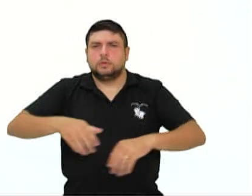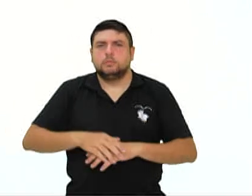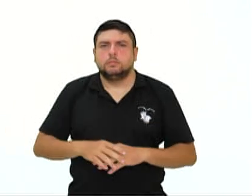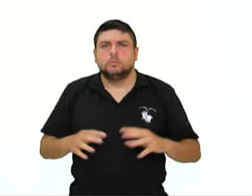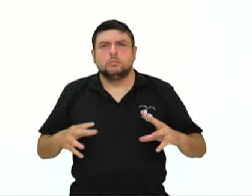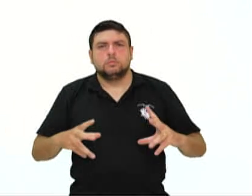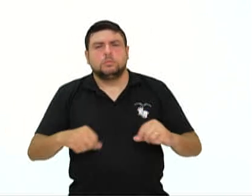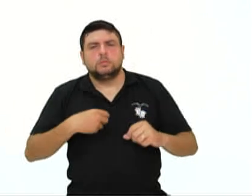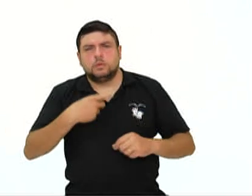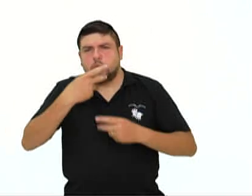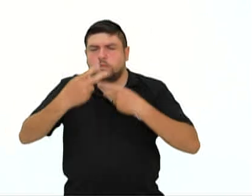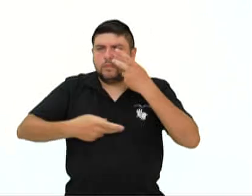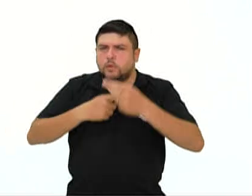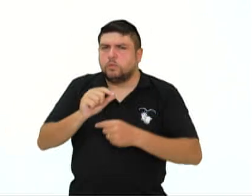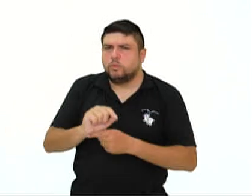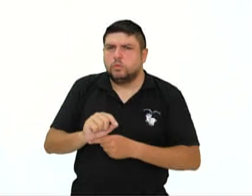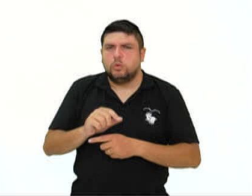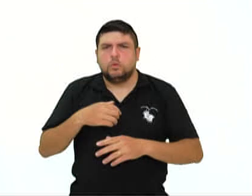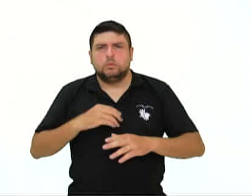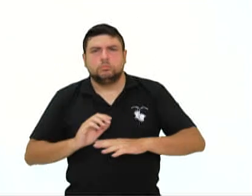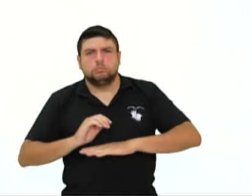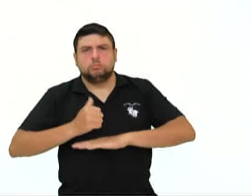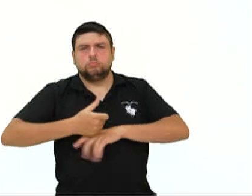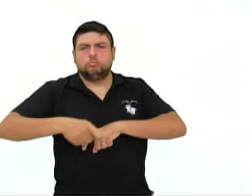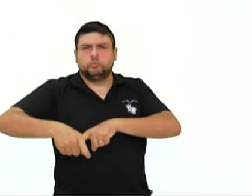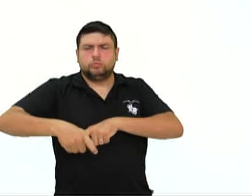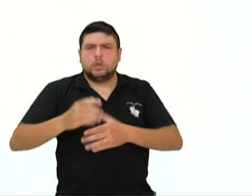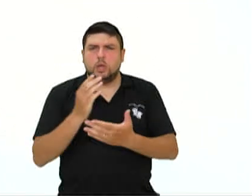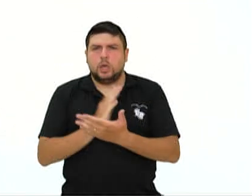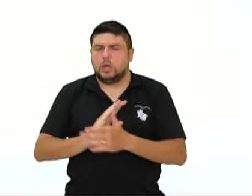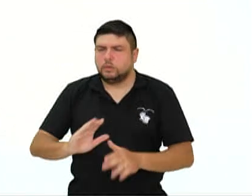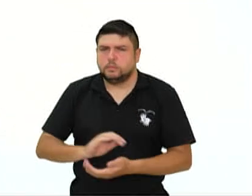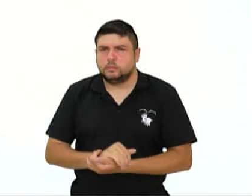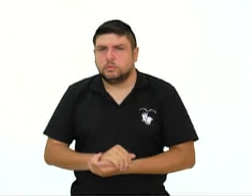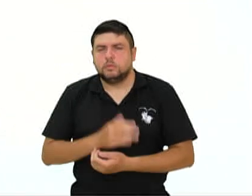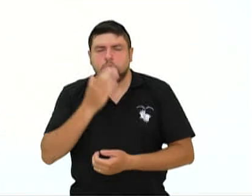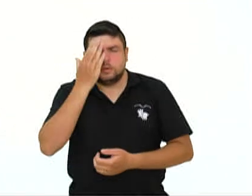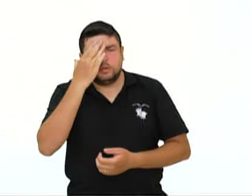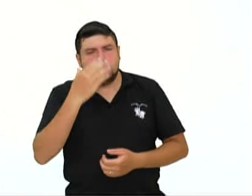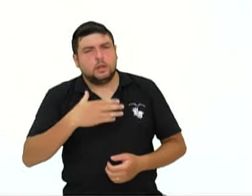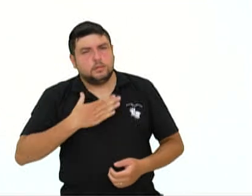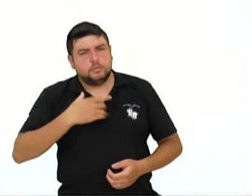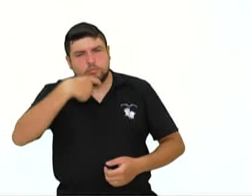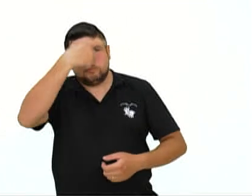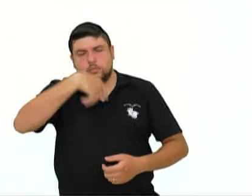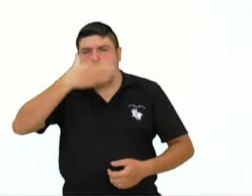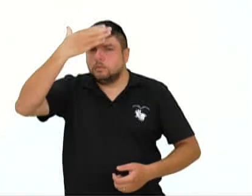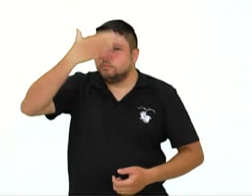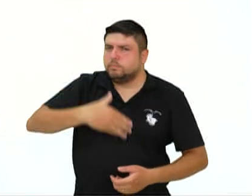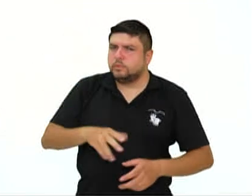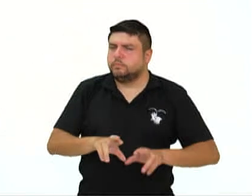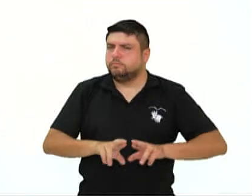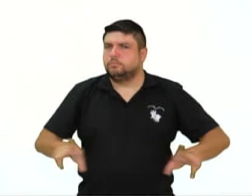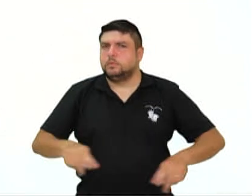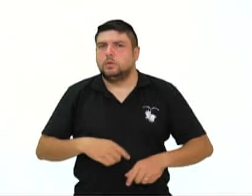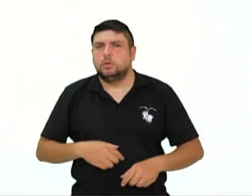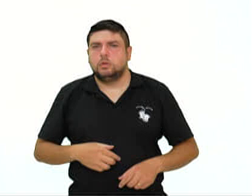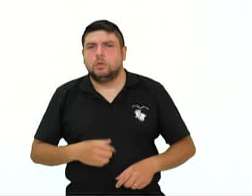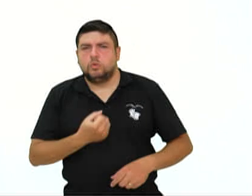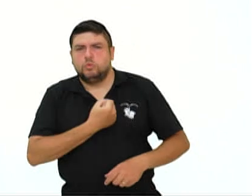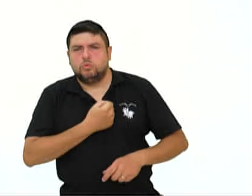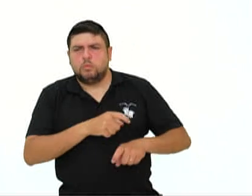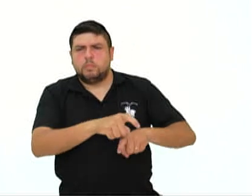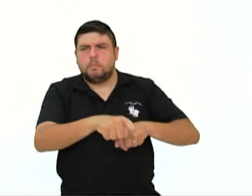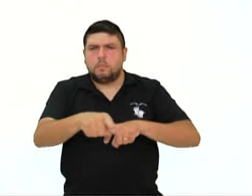que acabou a época dos senhores dos latifúndios. Você sabe que o meu caso prova o contrário. Ainda não tenho o número de fazendas que seu pai